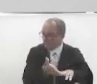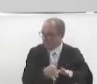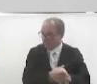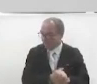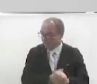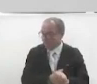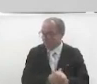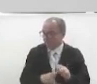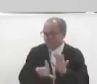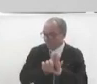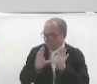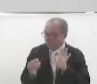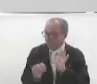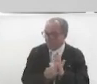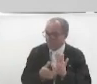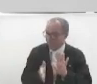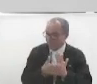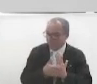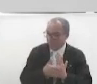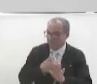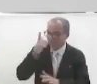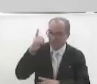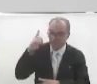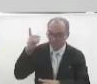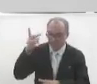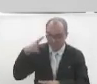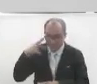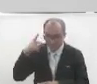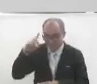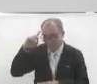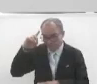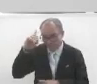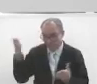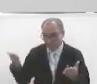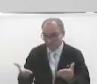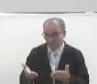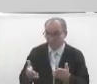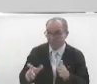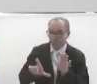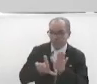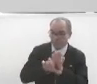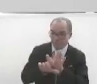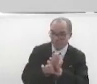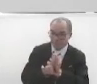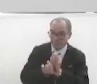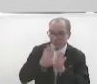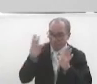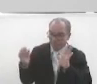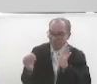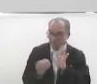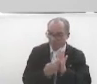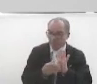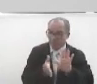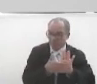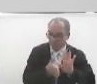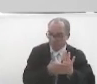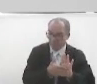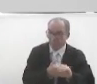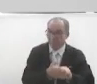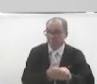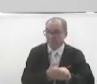essa emenda proposta pelo vereador digo temos agora que algumas emendas que foram propostas